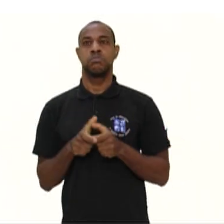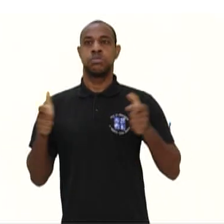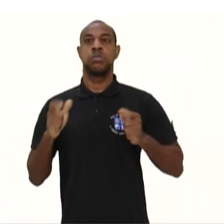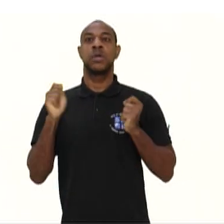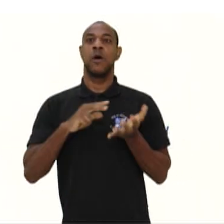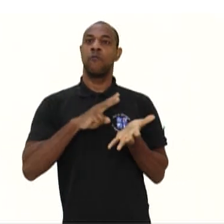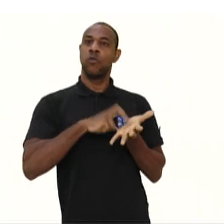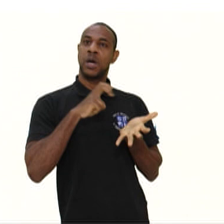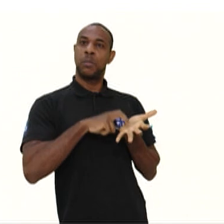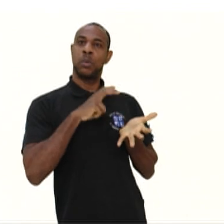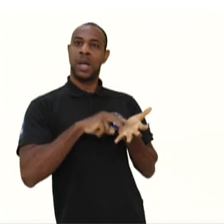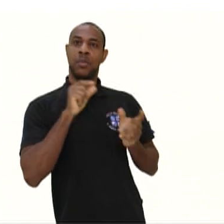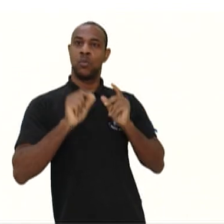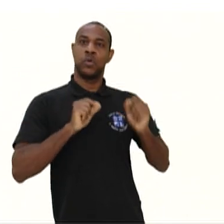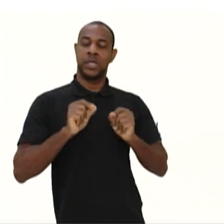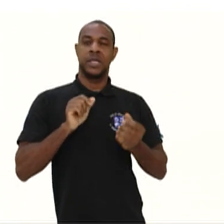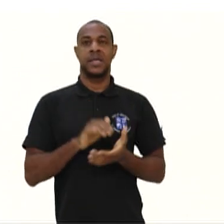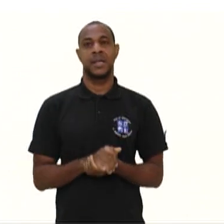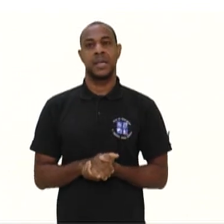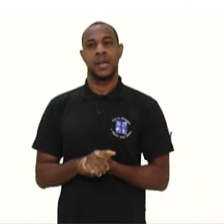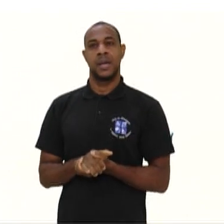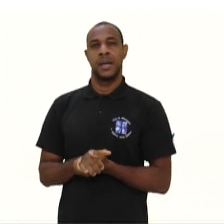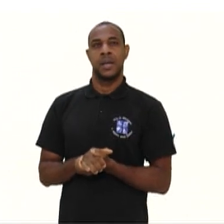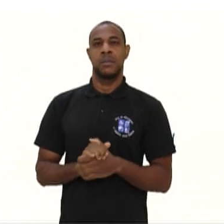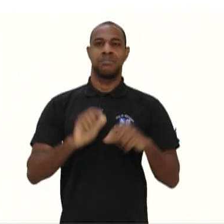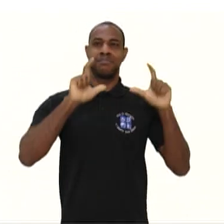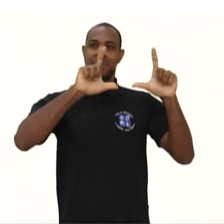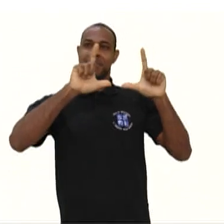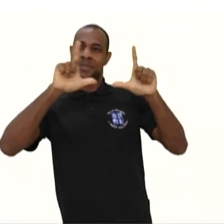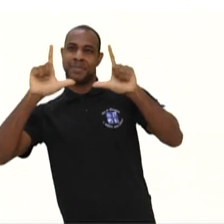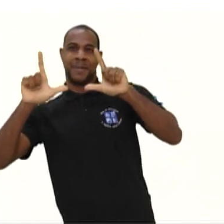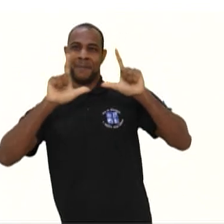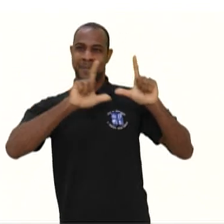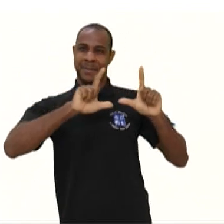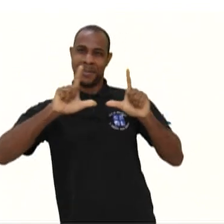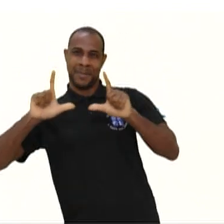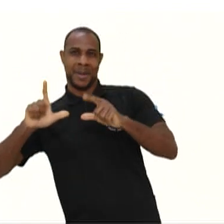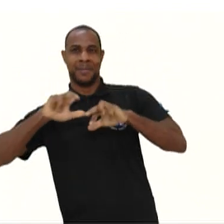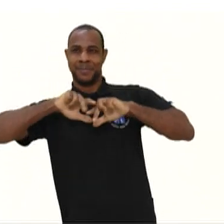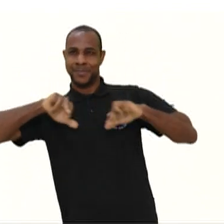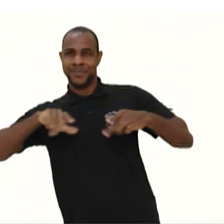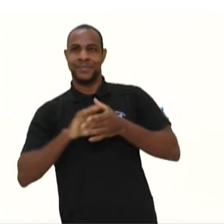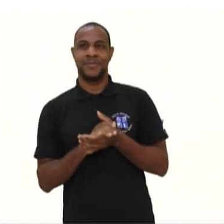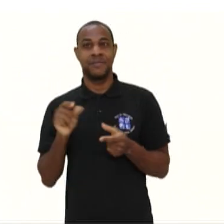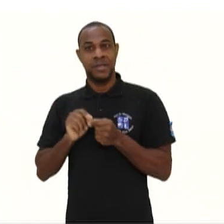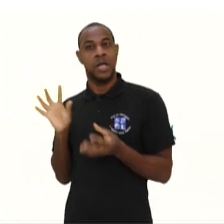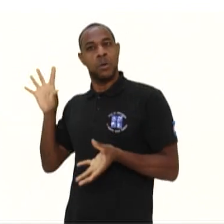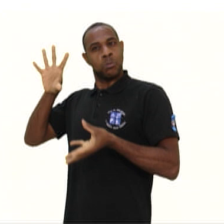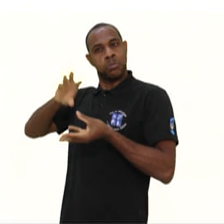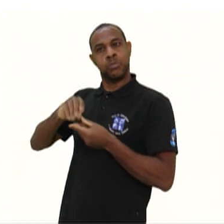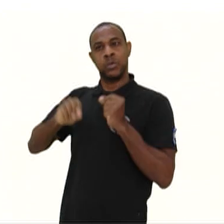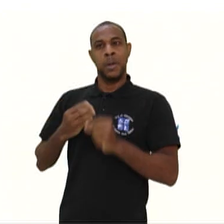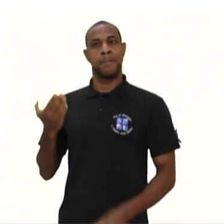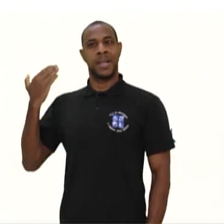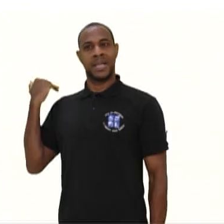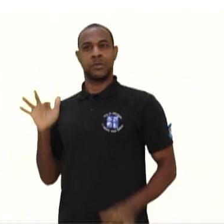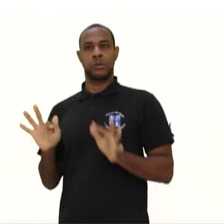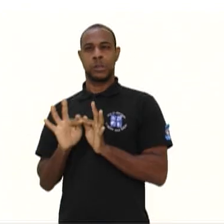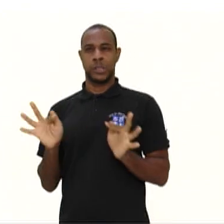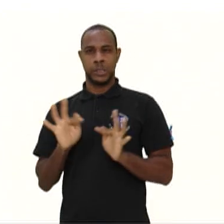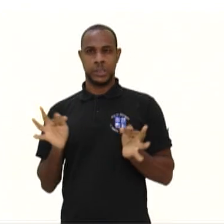nosso vocabulário sobre os quadrinhos e as tirinhas, fizemos uma revisão sobre o passado